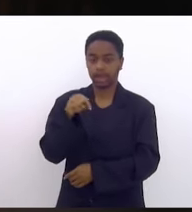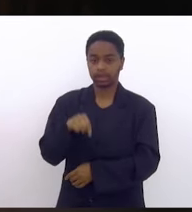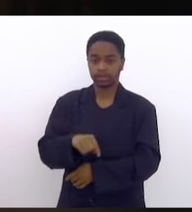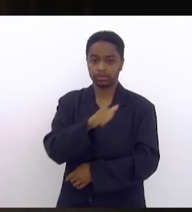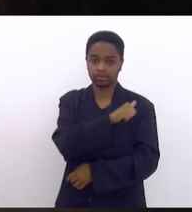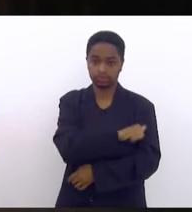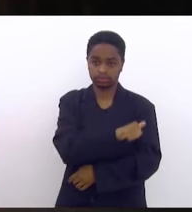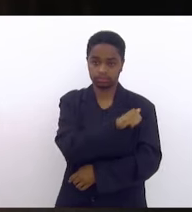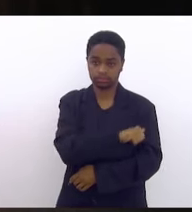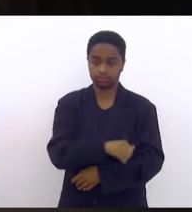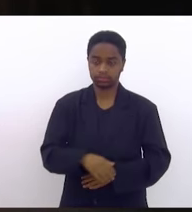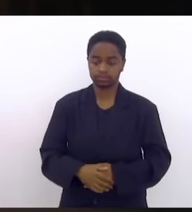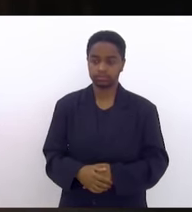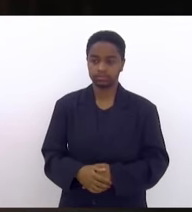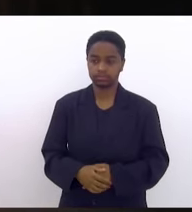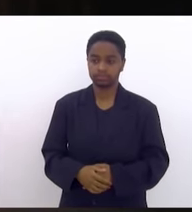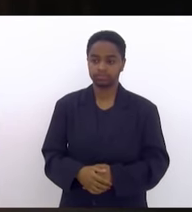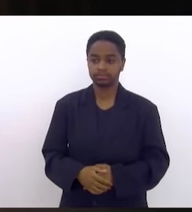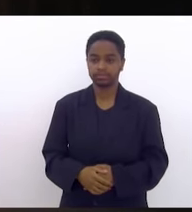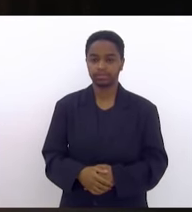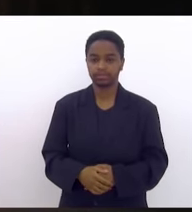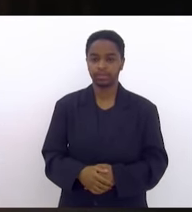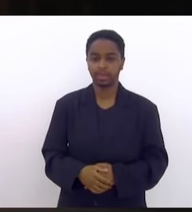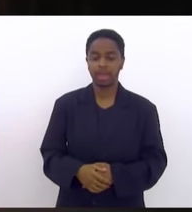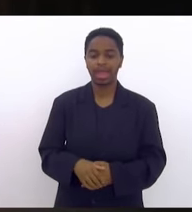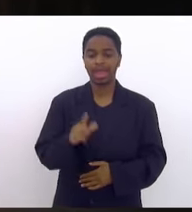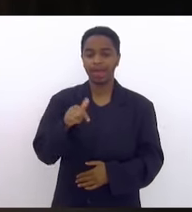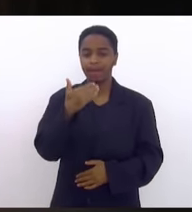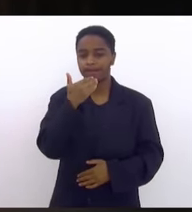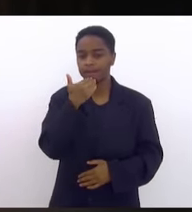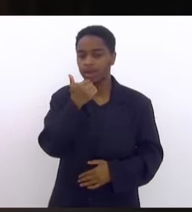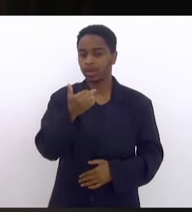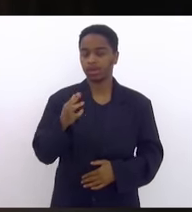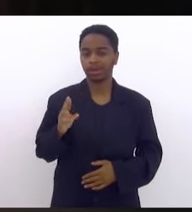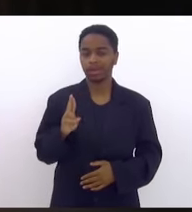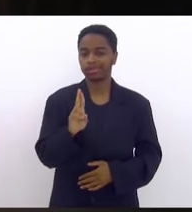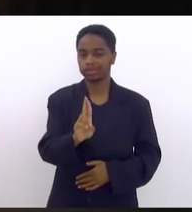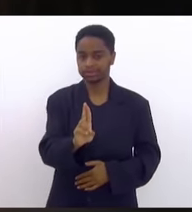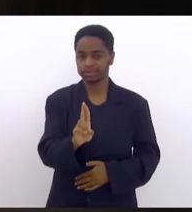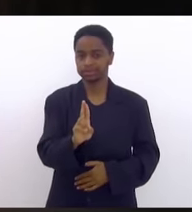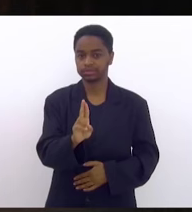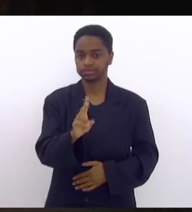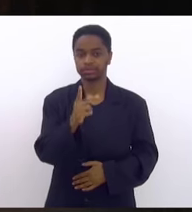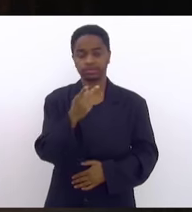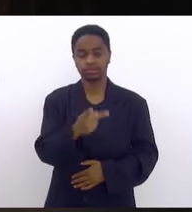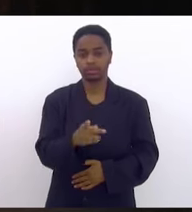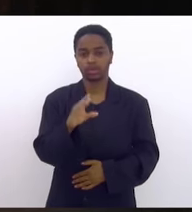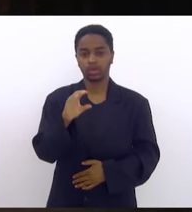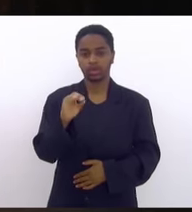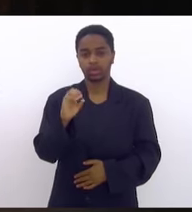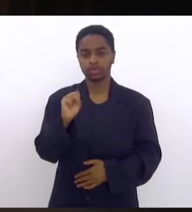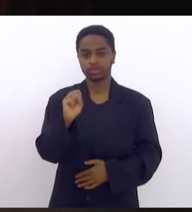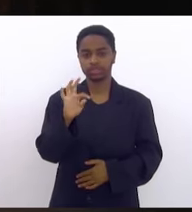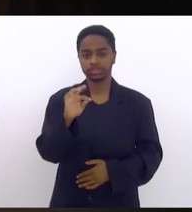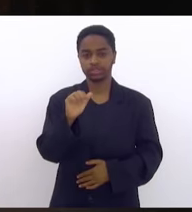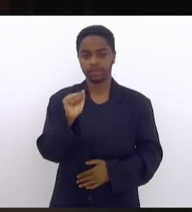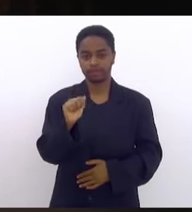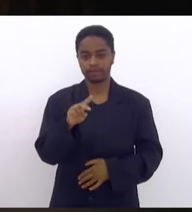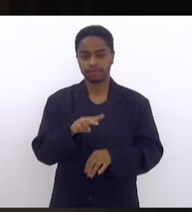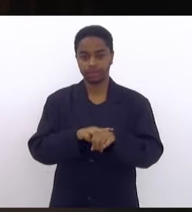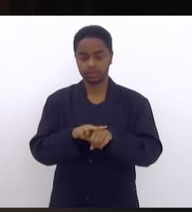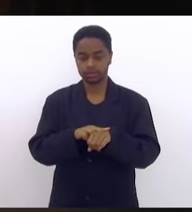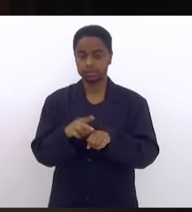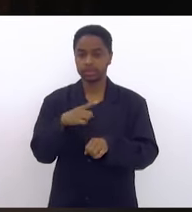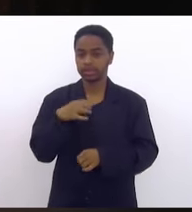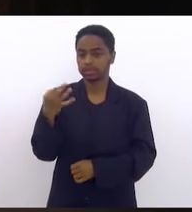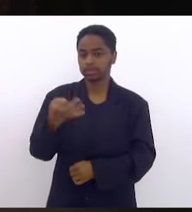Rio de Janeiro. O maior, o melhor representante parlamentar da Costa Verde. E eu tenho certeza que o seu